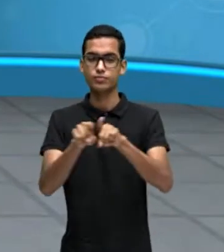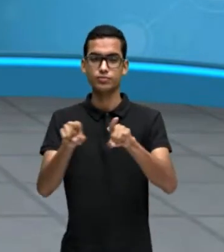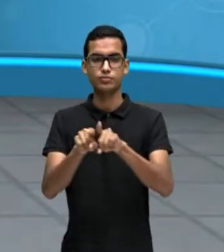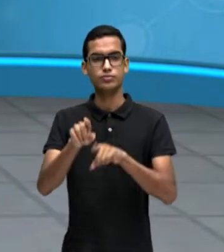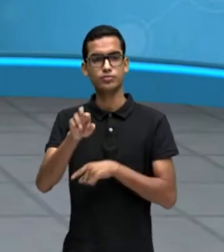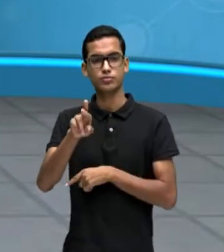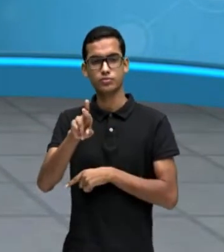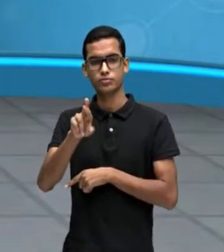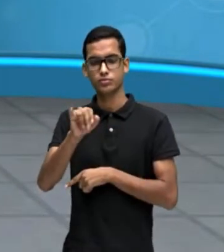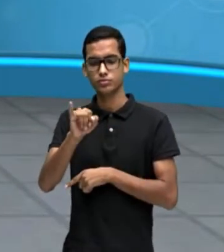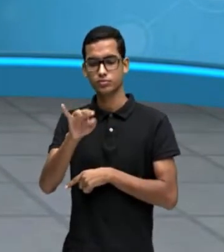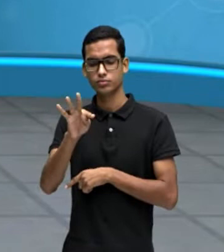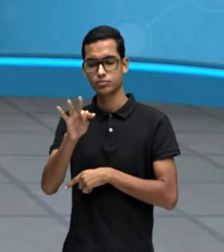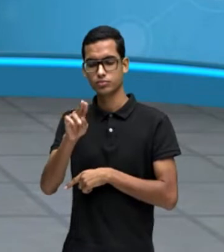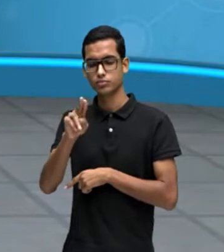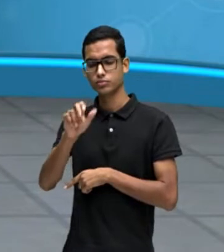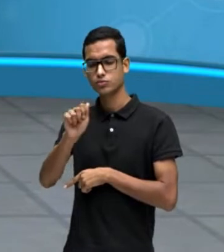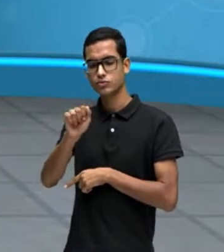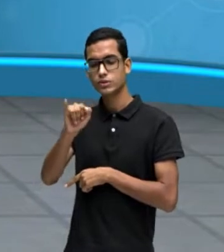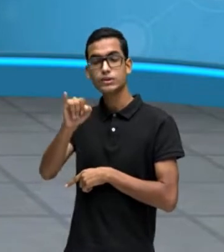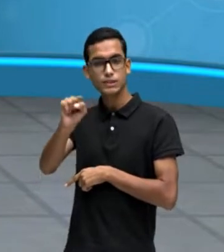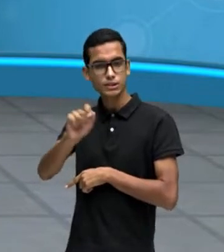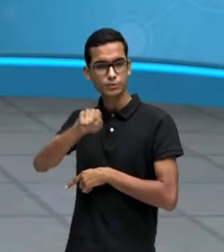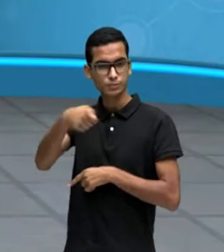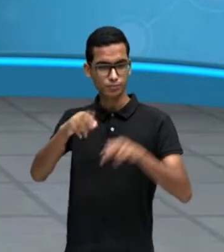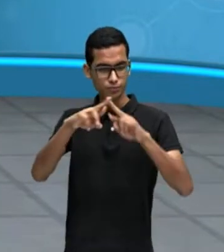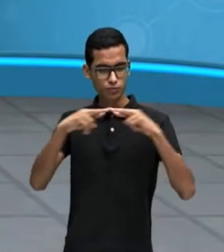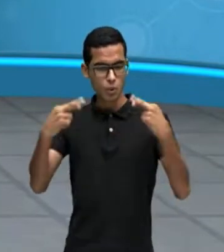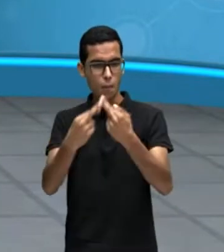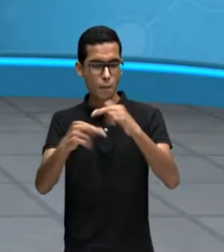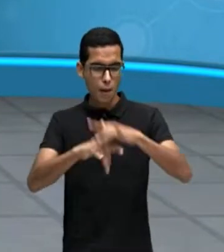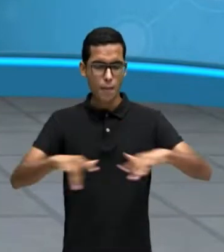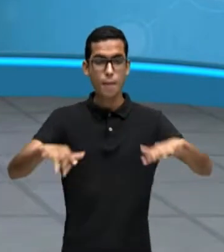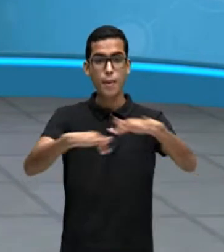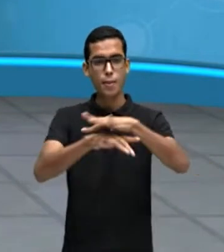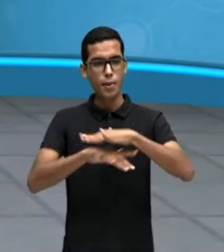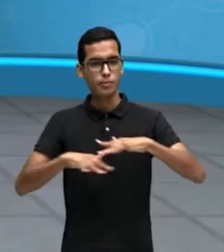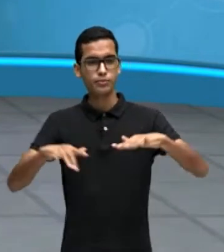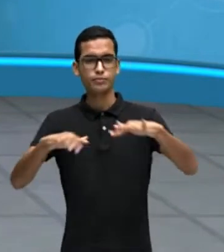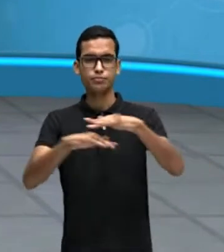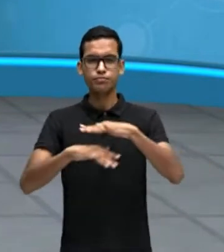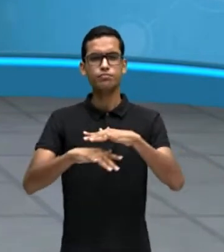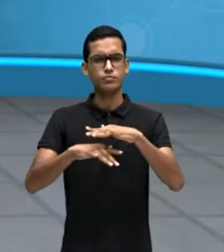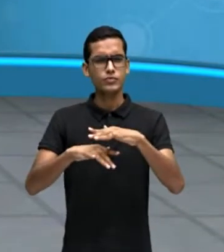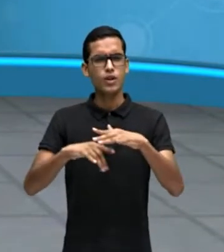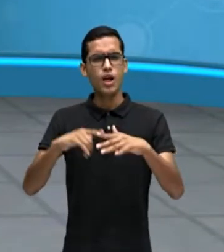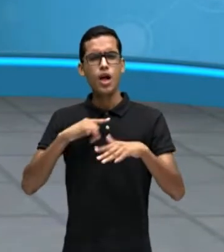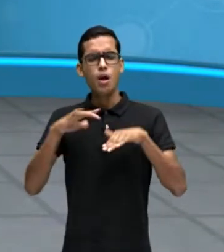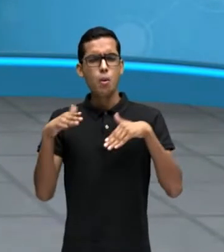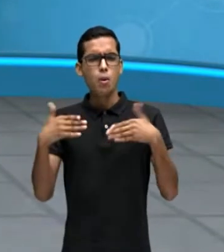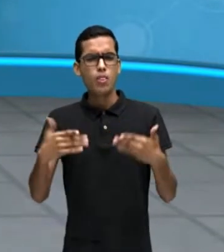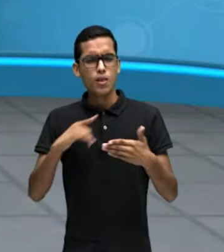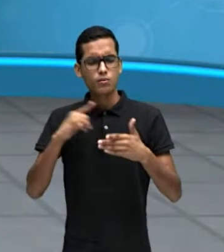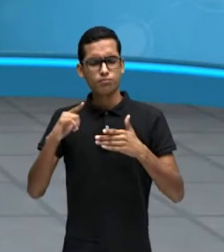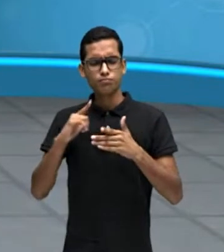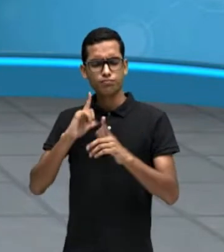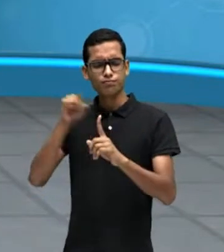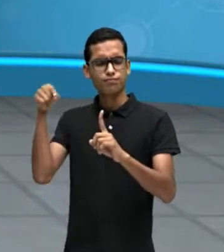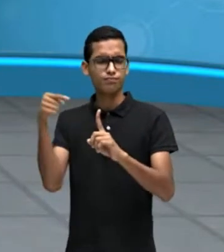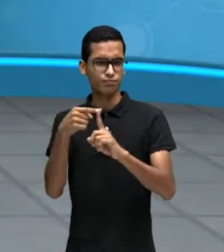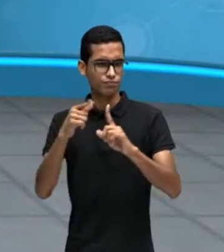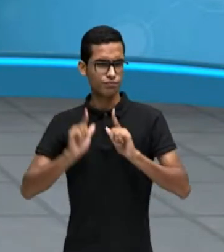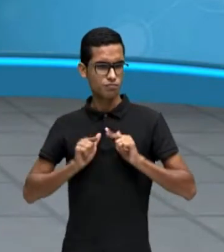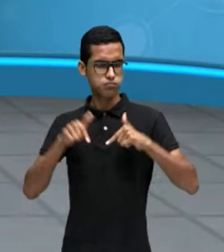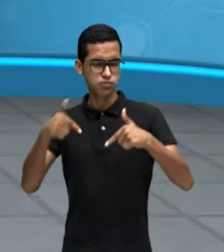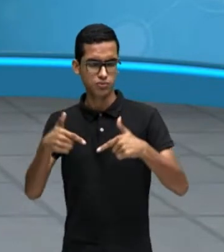muitos rituais, né? São aquelas situações que a gente faz com alguma intenção. Então, o homem pré-histórico também